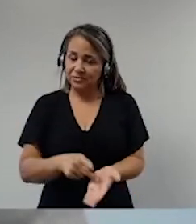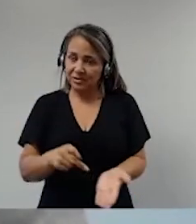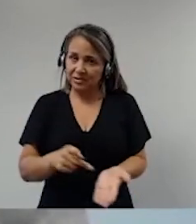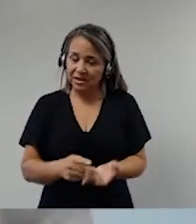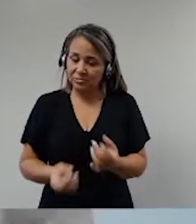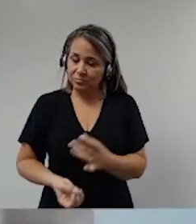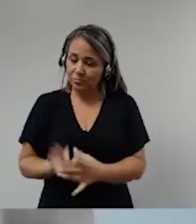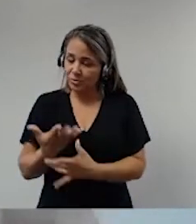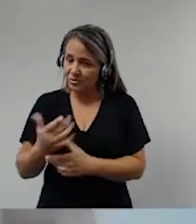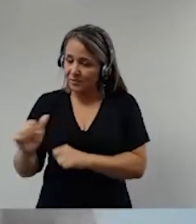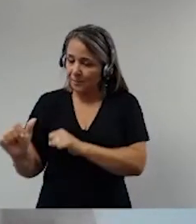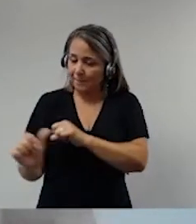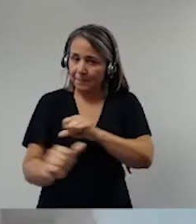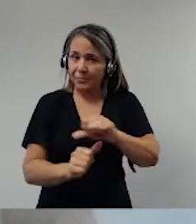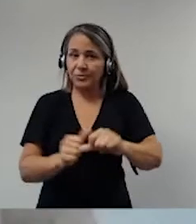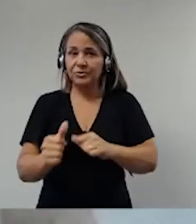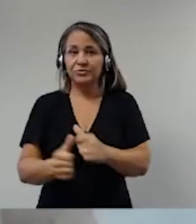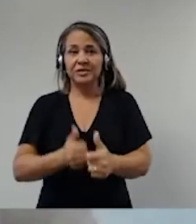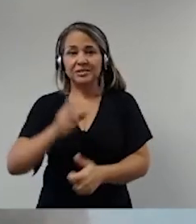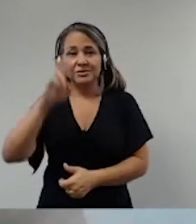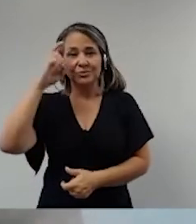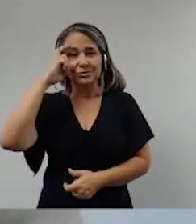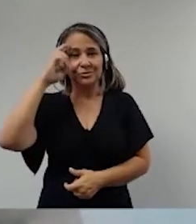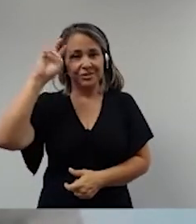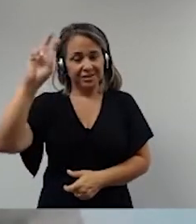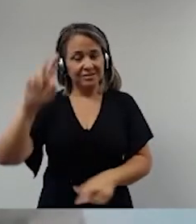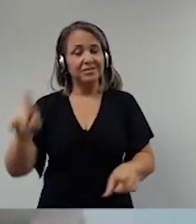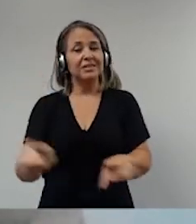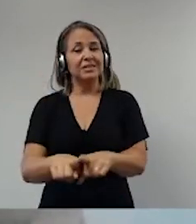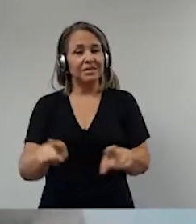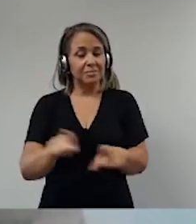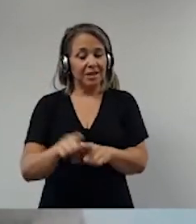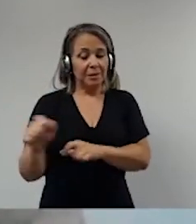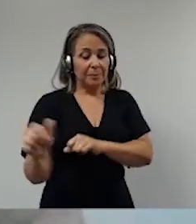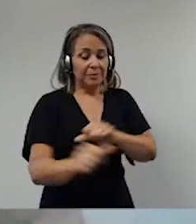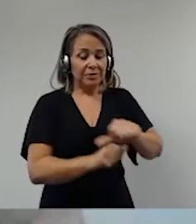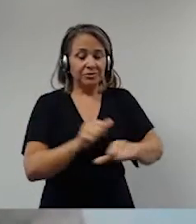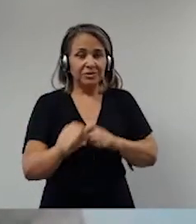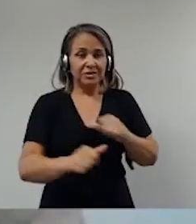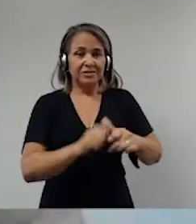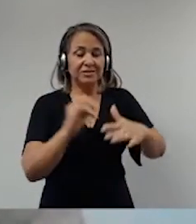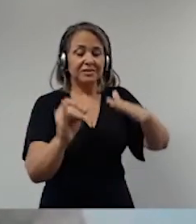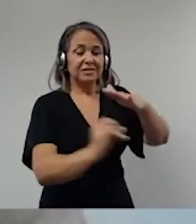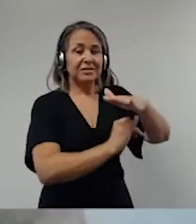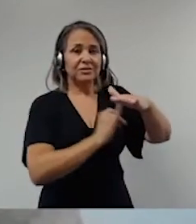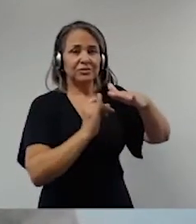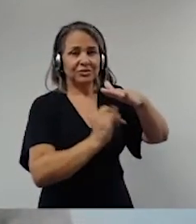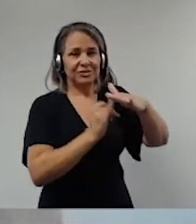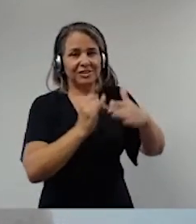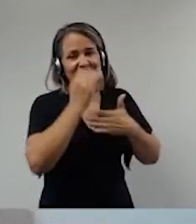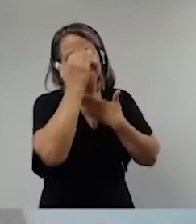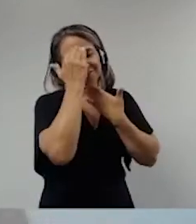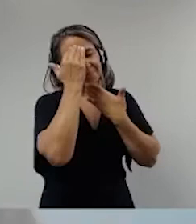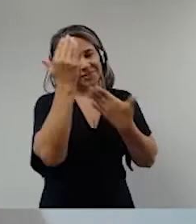produzir modificações culturais e também modificações institucionais. Muito